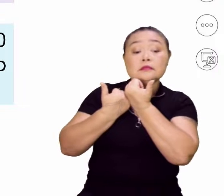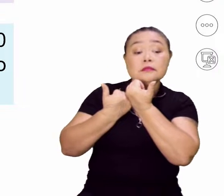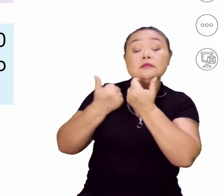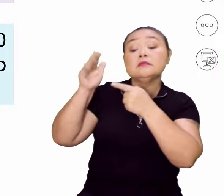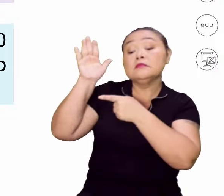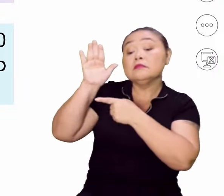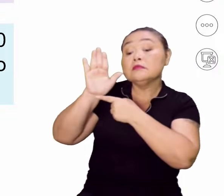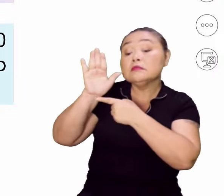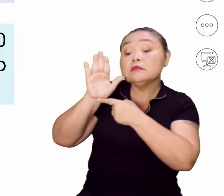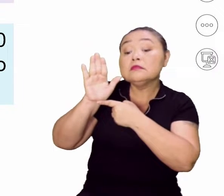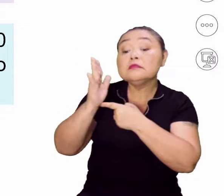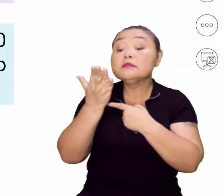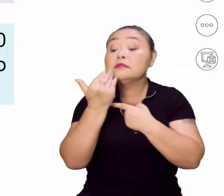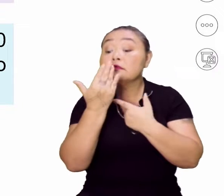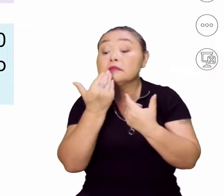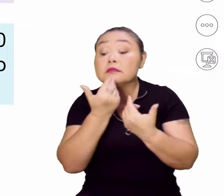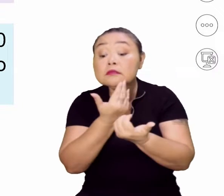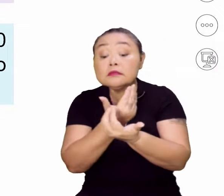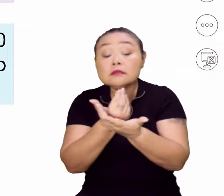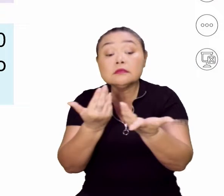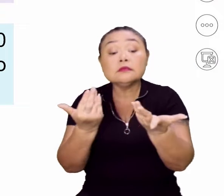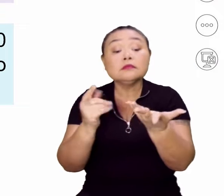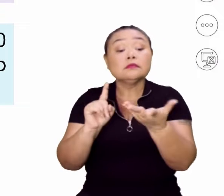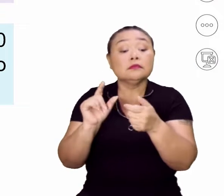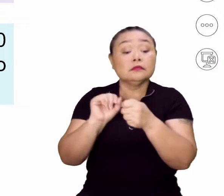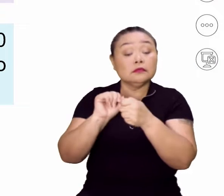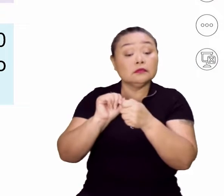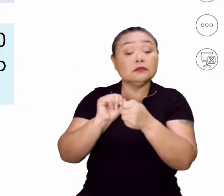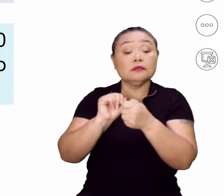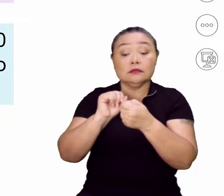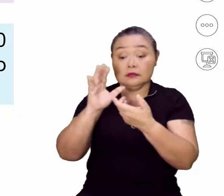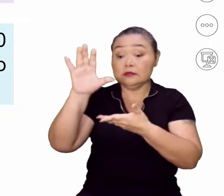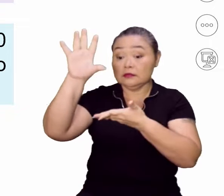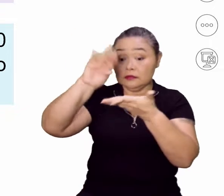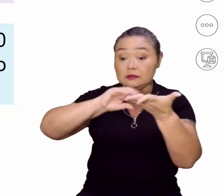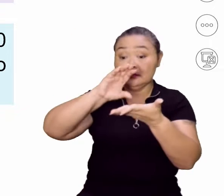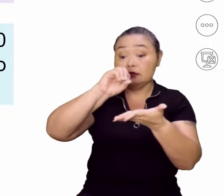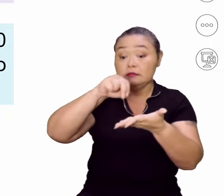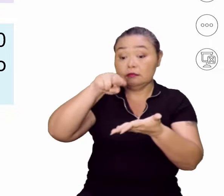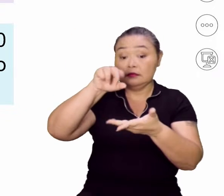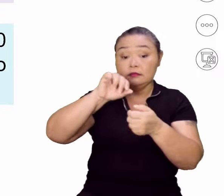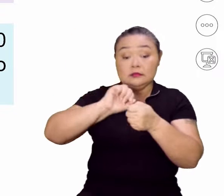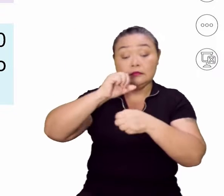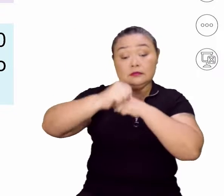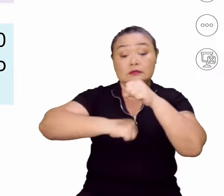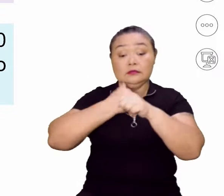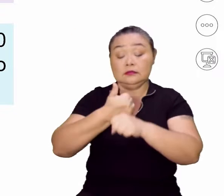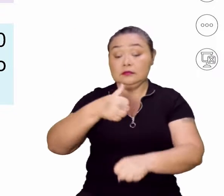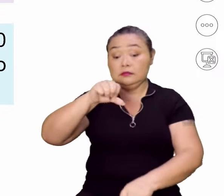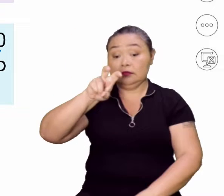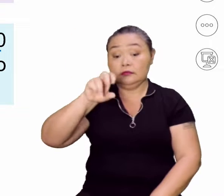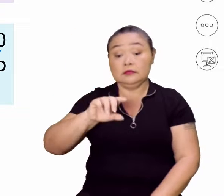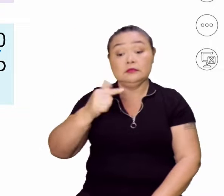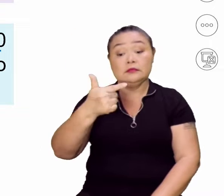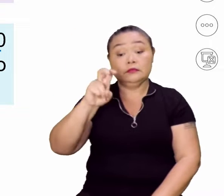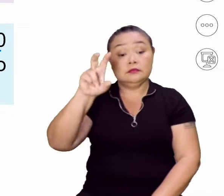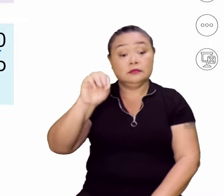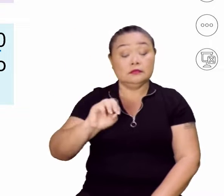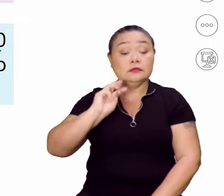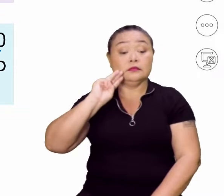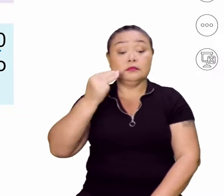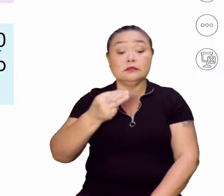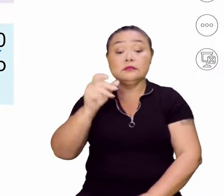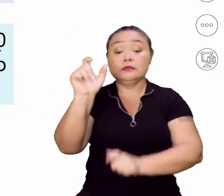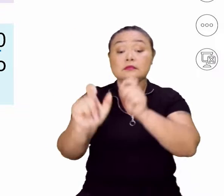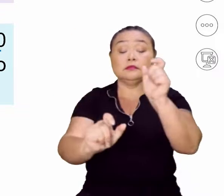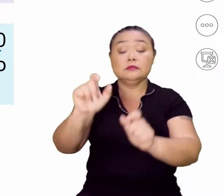com cuidados com a alimentação. E conforme com os dados da ONU, em 1950 existiam 250